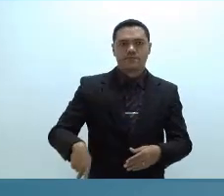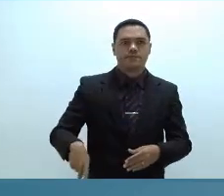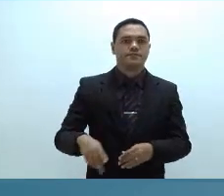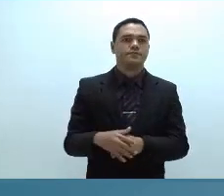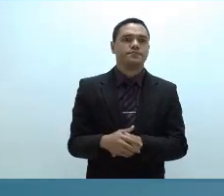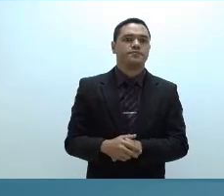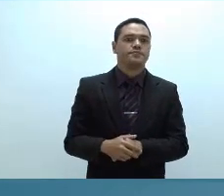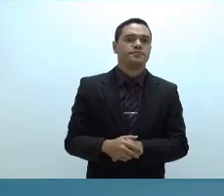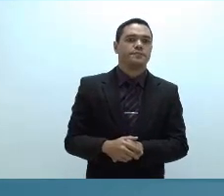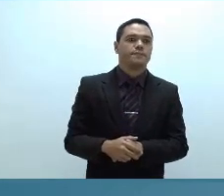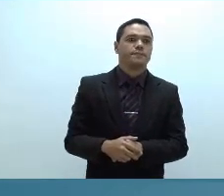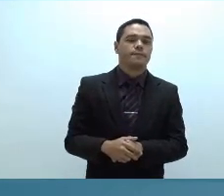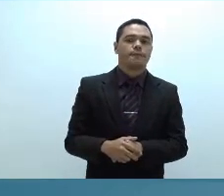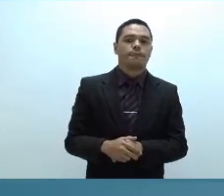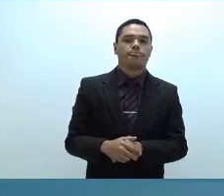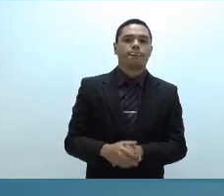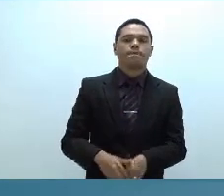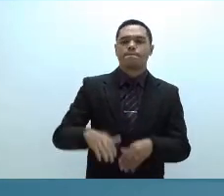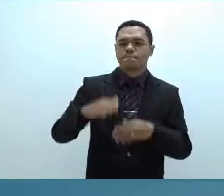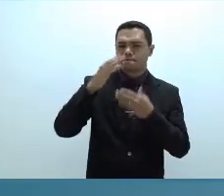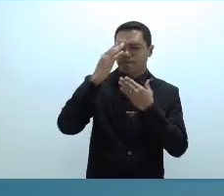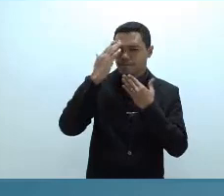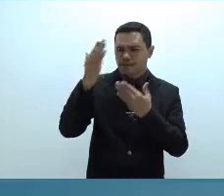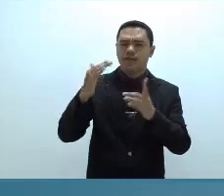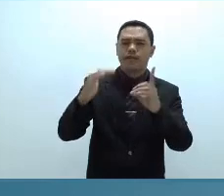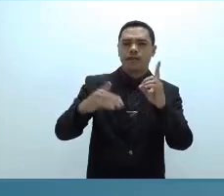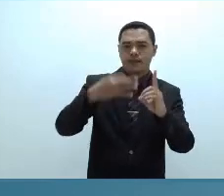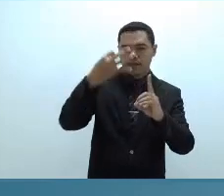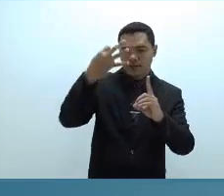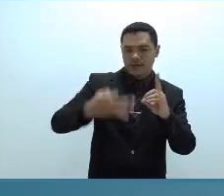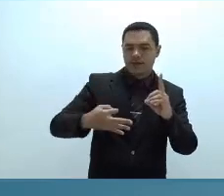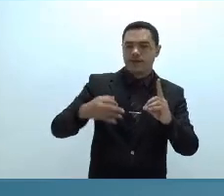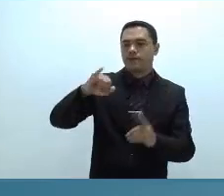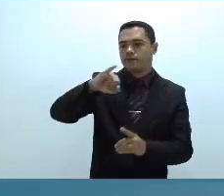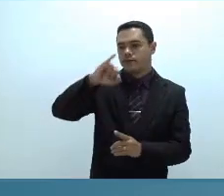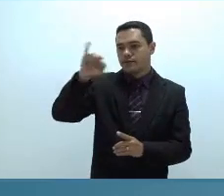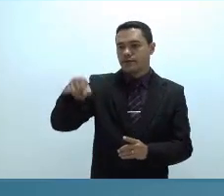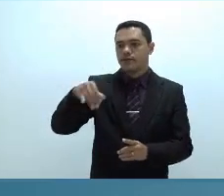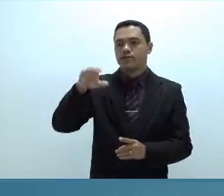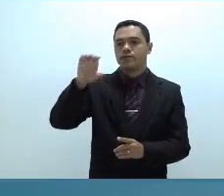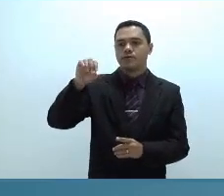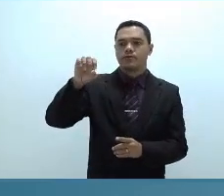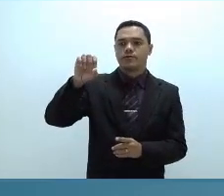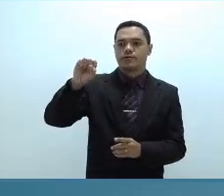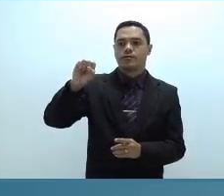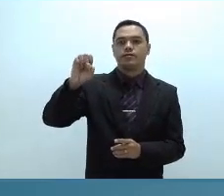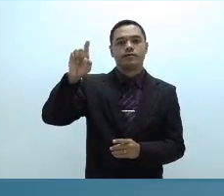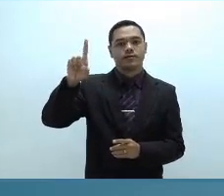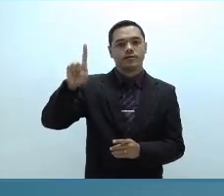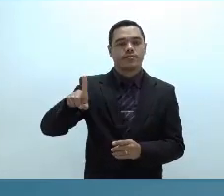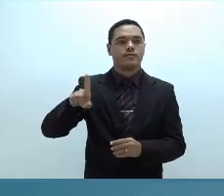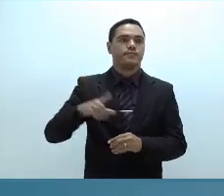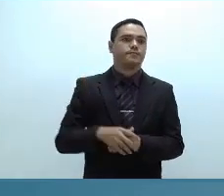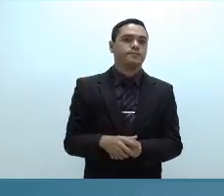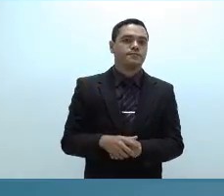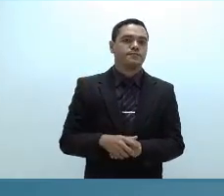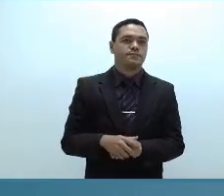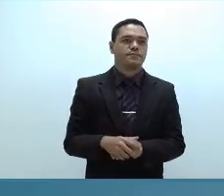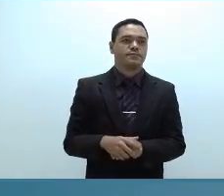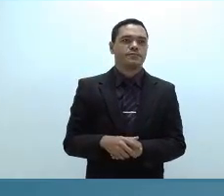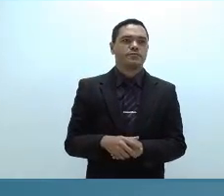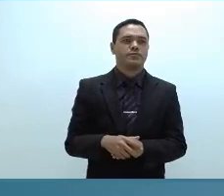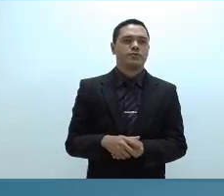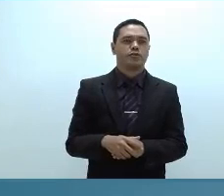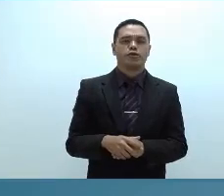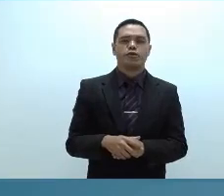Obrigado, desembargador José Roberto. Nós estamos diante de dois